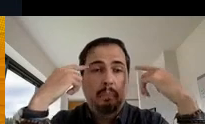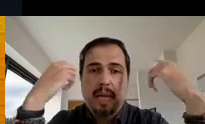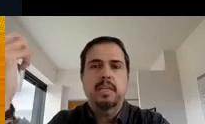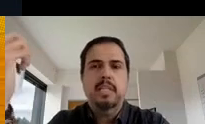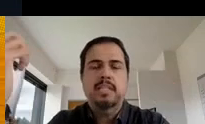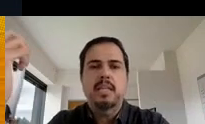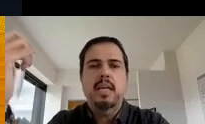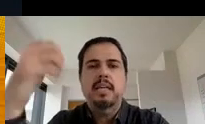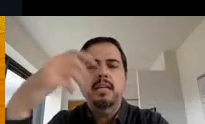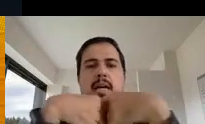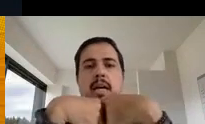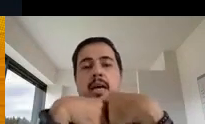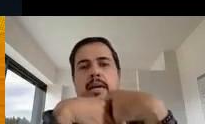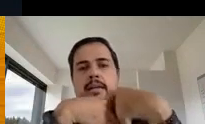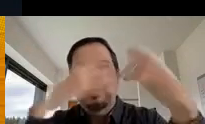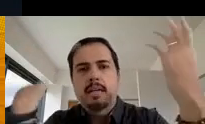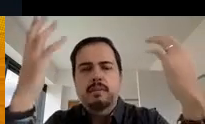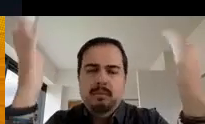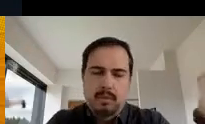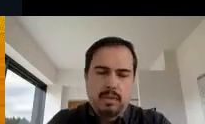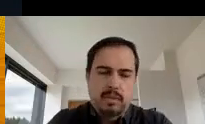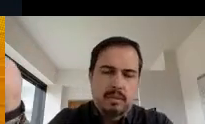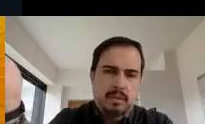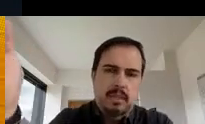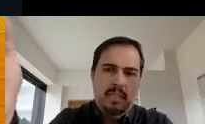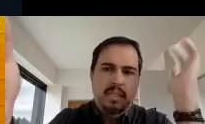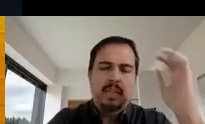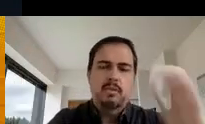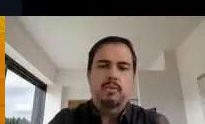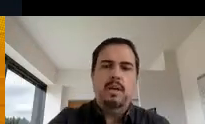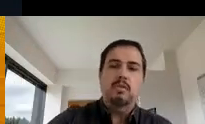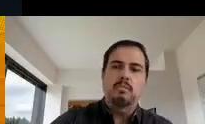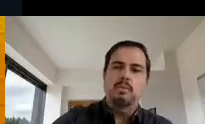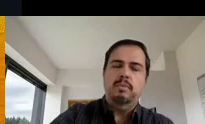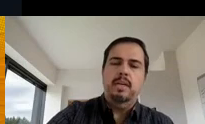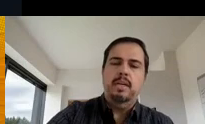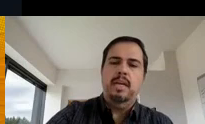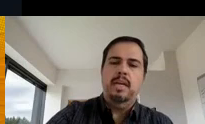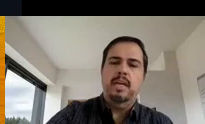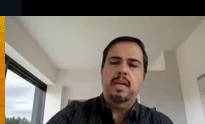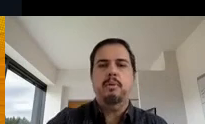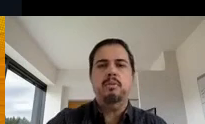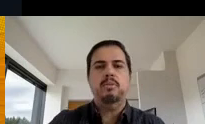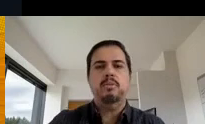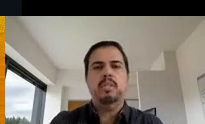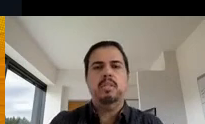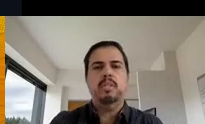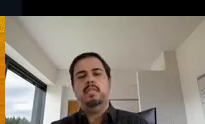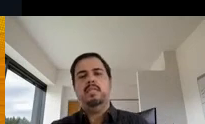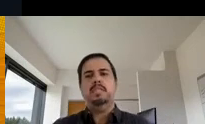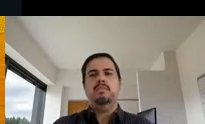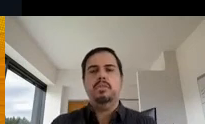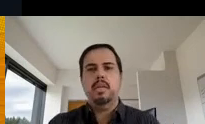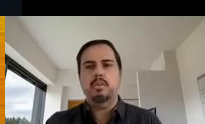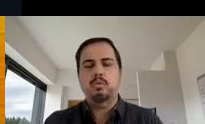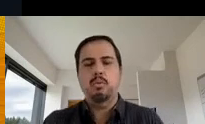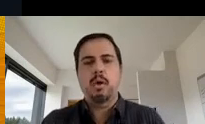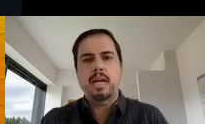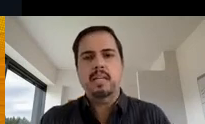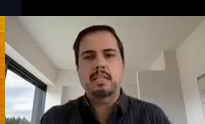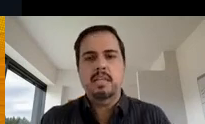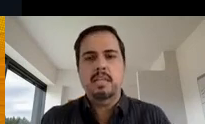da educação péssima que a gente tem, né? Talvez esteja errado eu falar o lado bom, né? Essa é uma oportunidade que